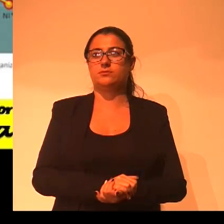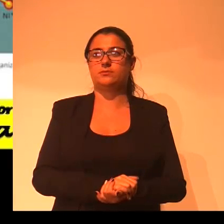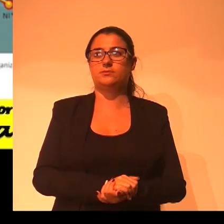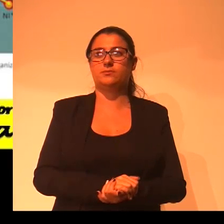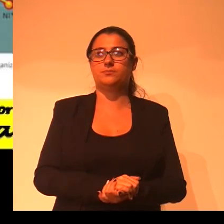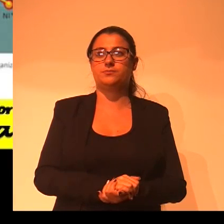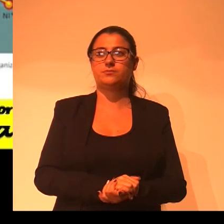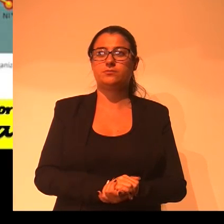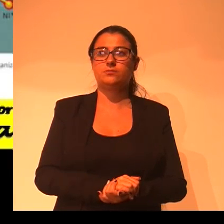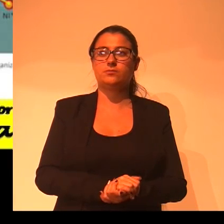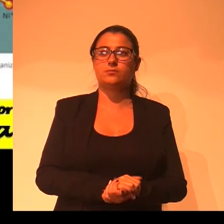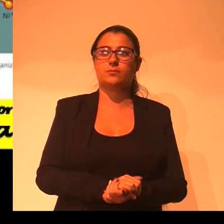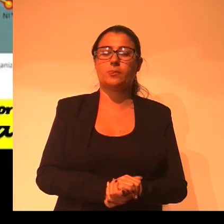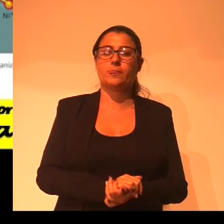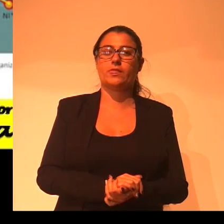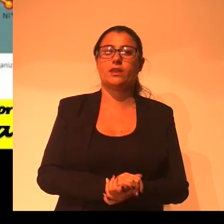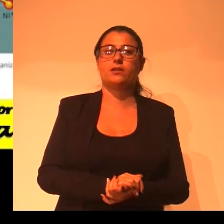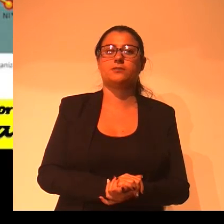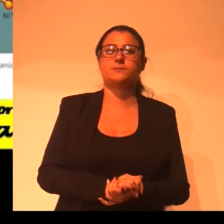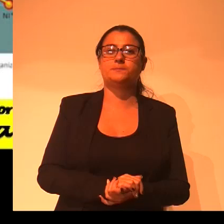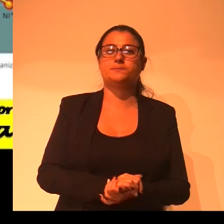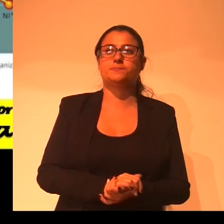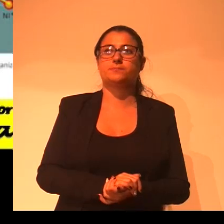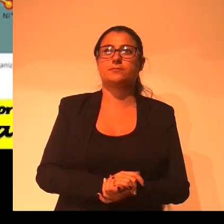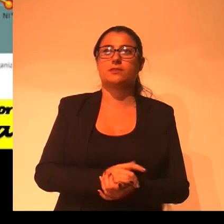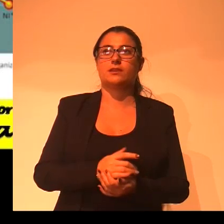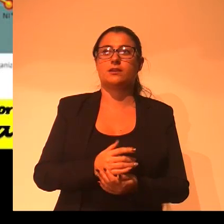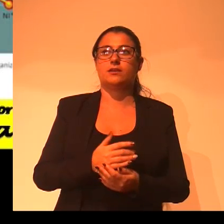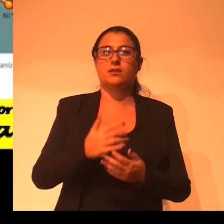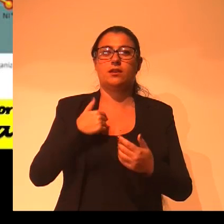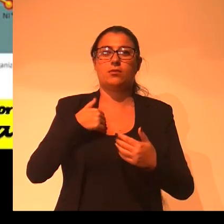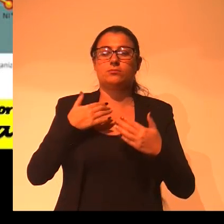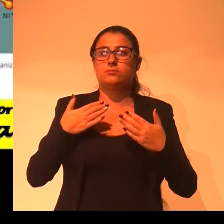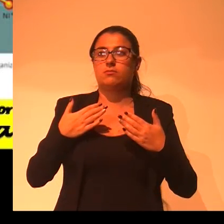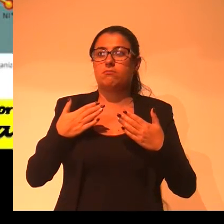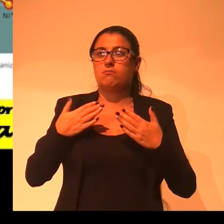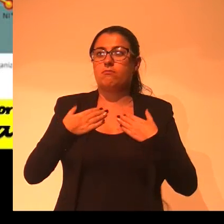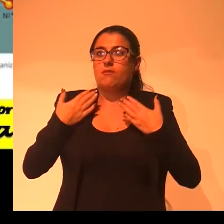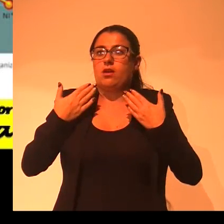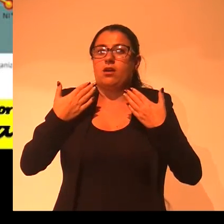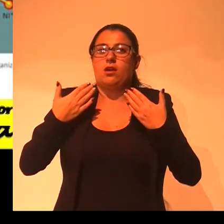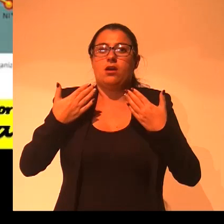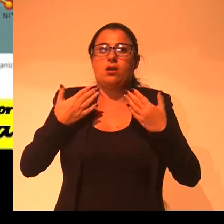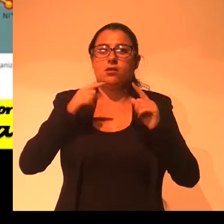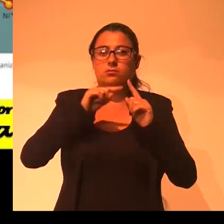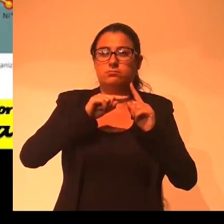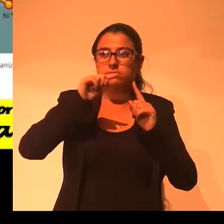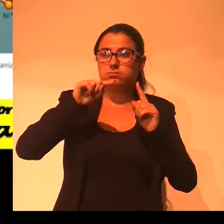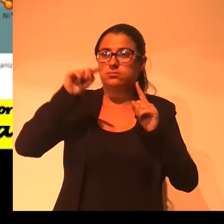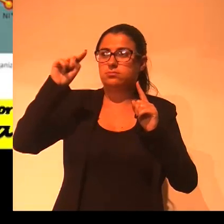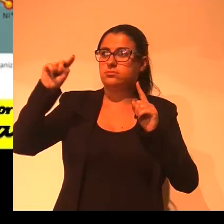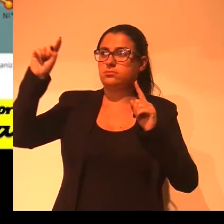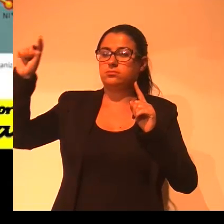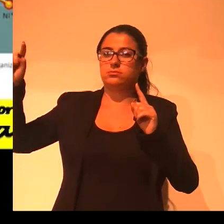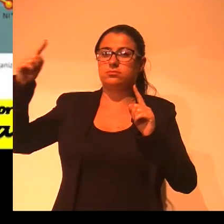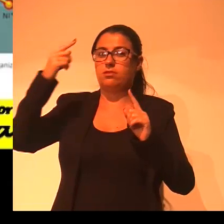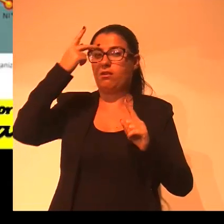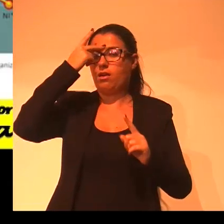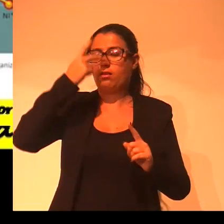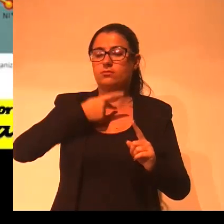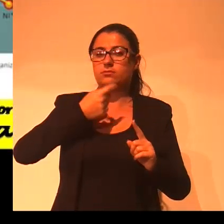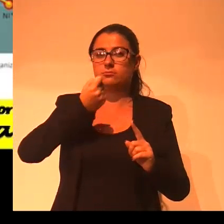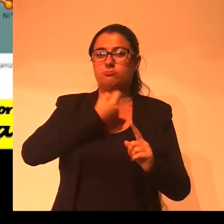Você concede rapidamente? Eu me assustei muito com a escalada de suicídios no município de Vinhedo mesmo.